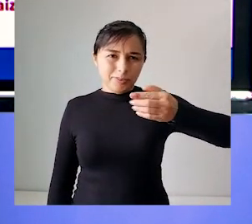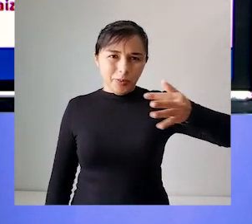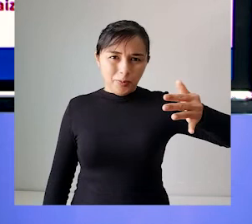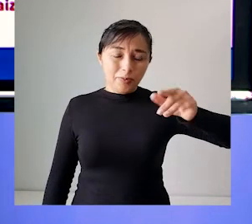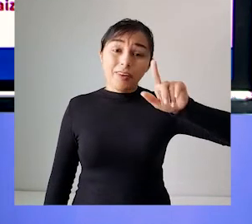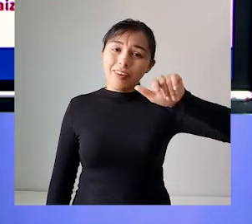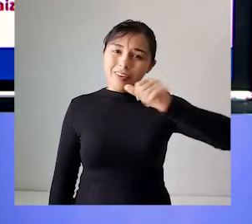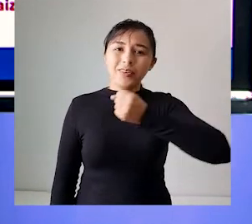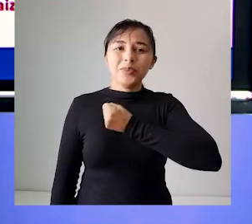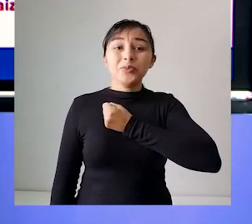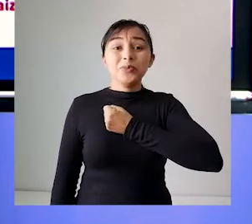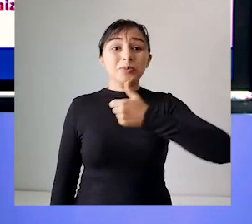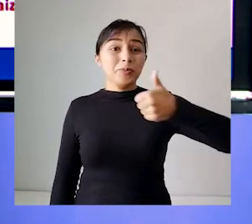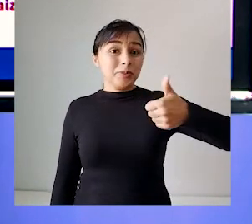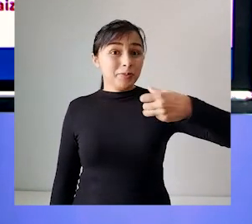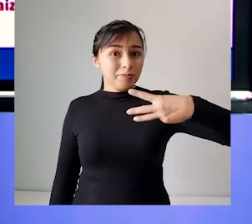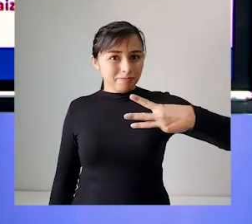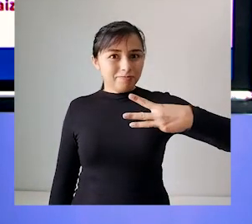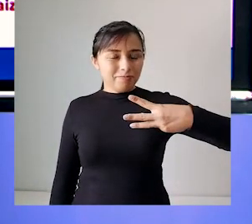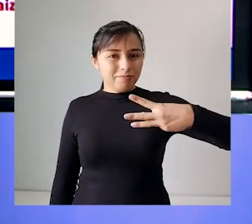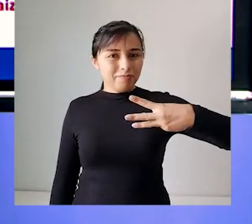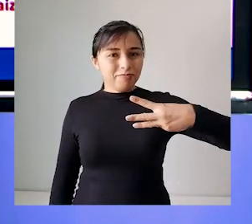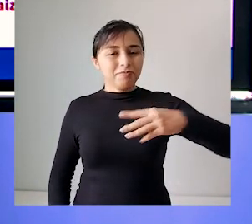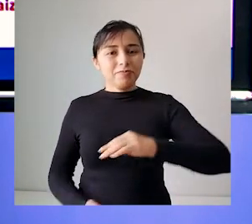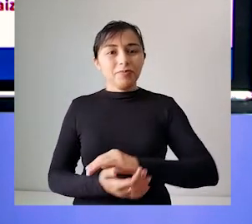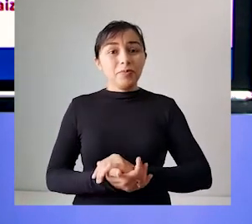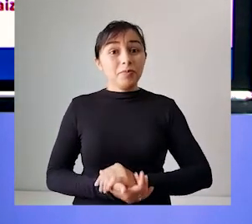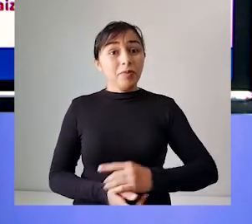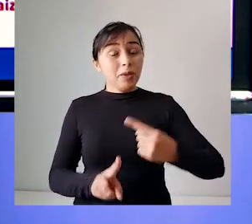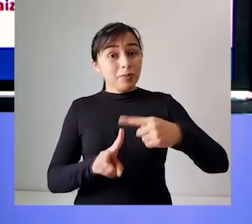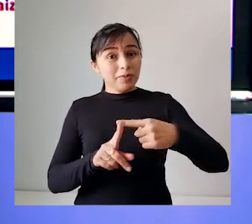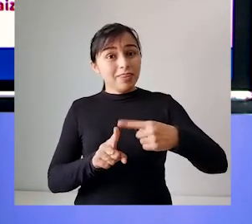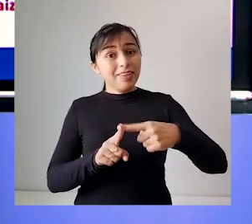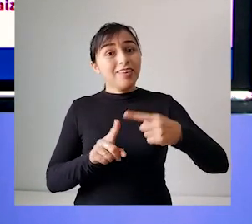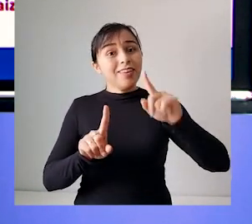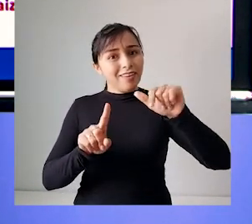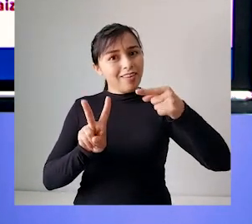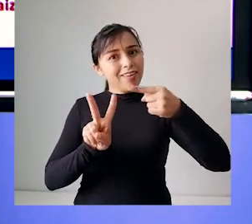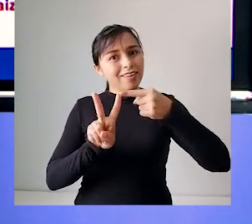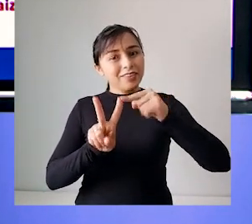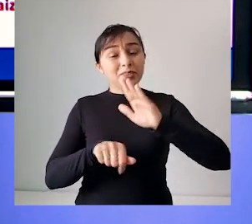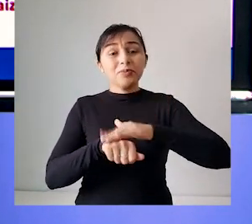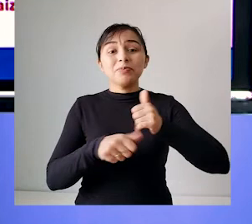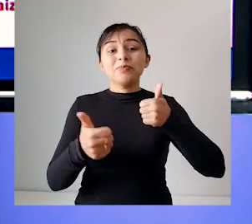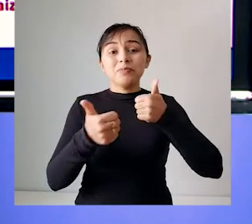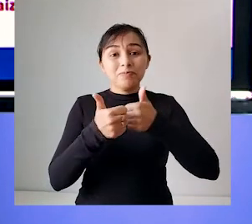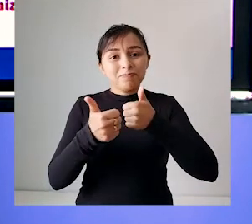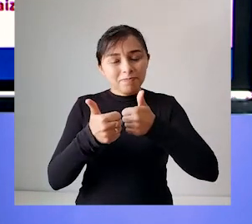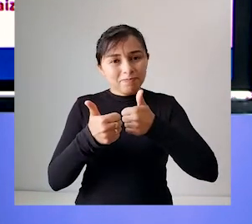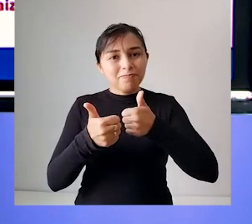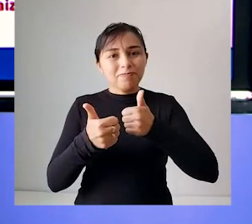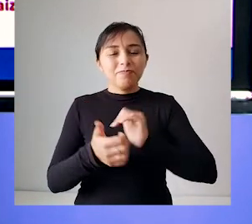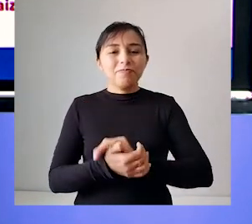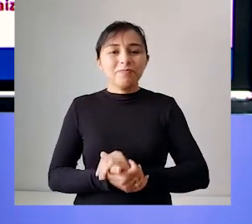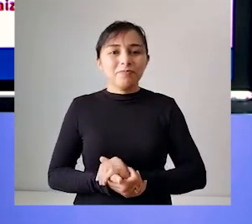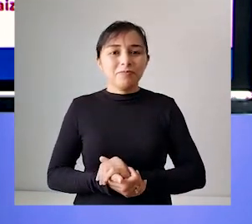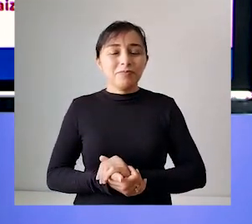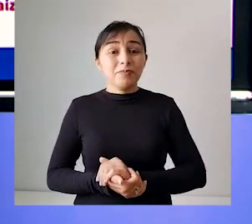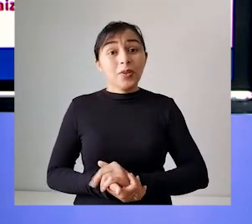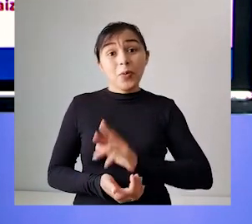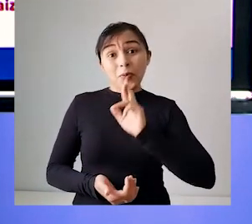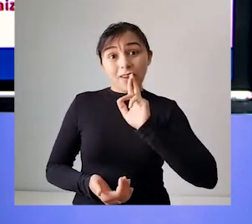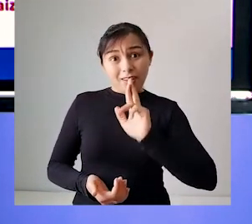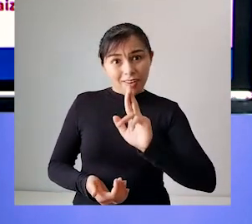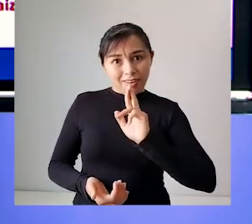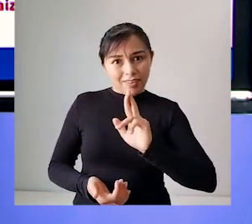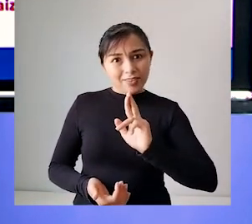alguma coisa é o próprio 13, né? Como a gente viu, essa raiz está bem mais próxima do 13 do que do 12.